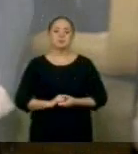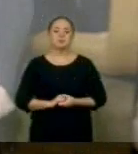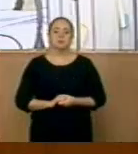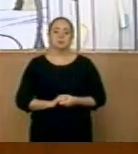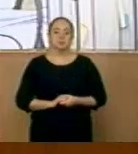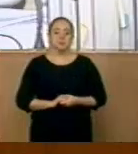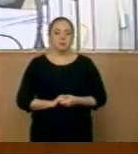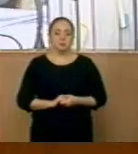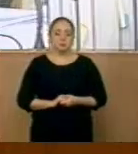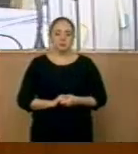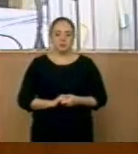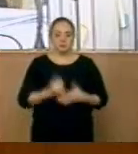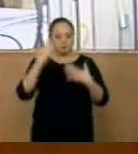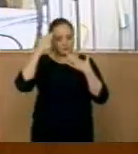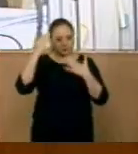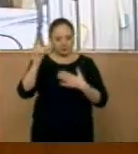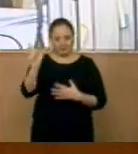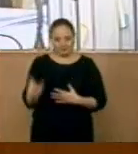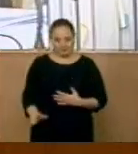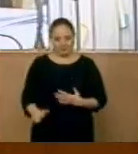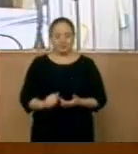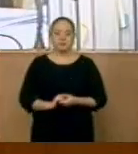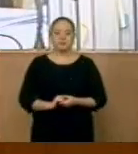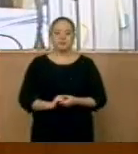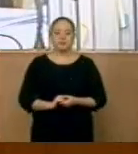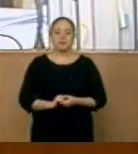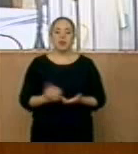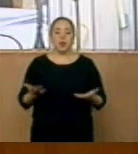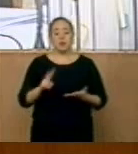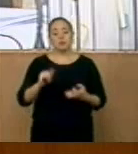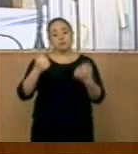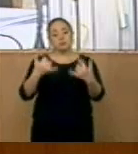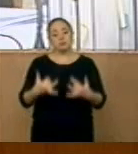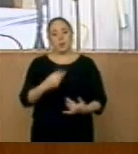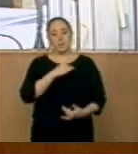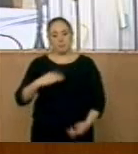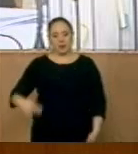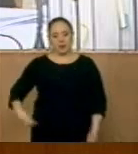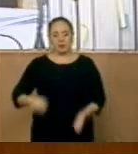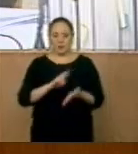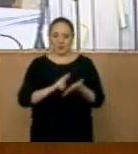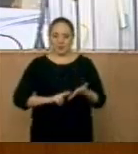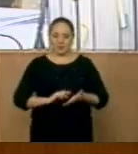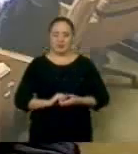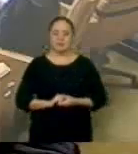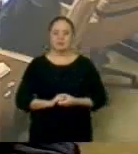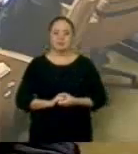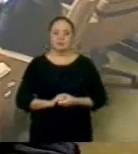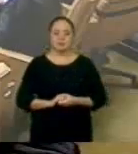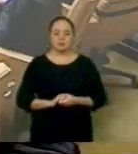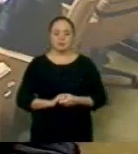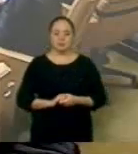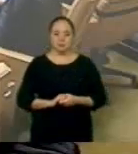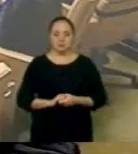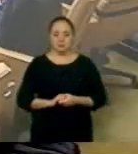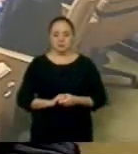excelências. Agradeço a vossa excelência. Devolvo a palavra ao eminente ministro relator. Para voto.